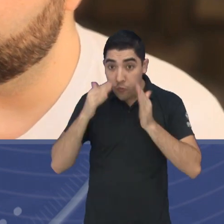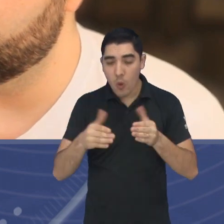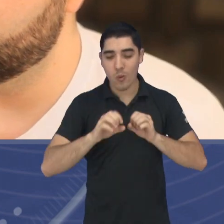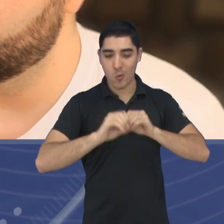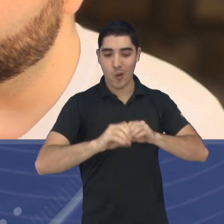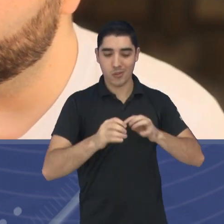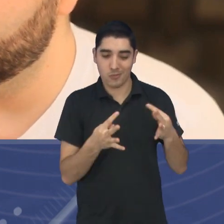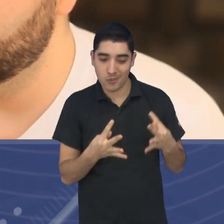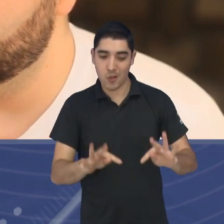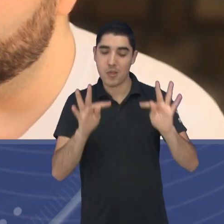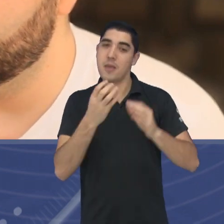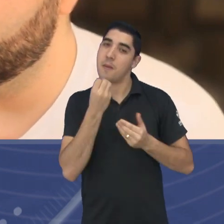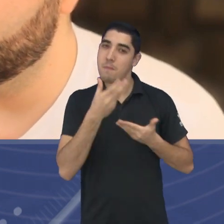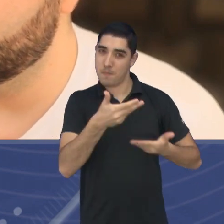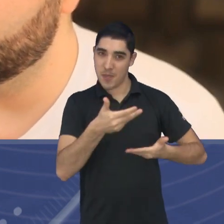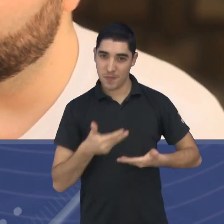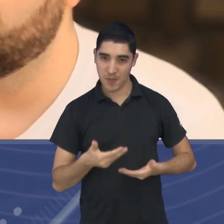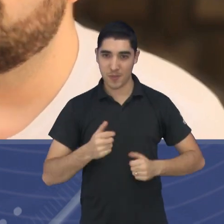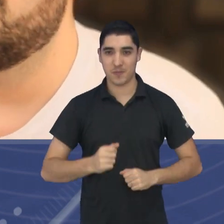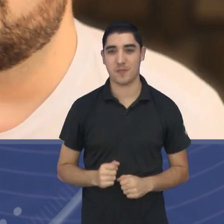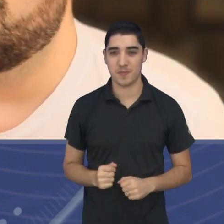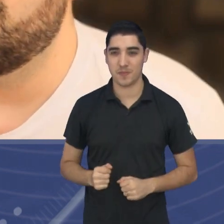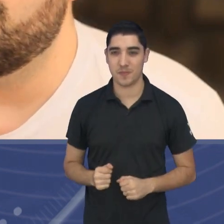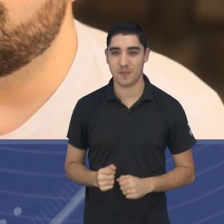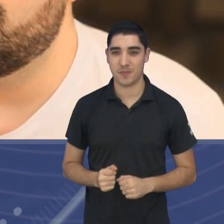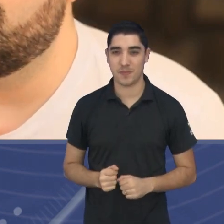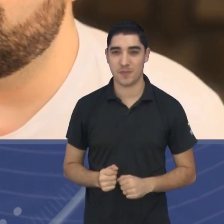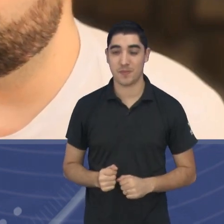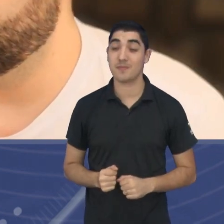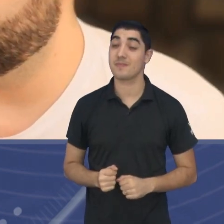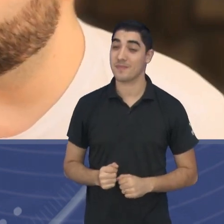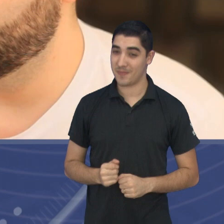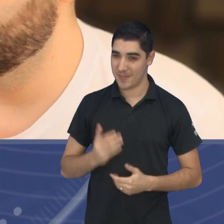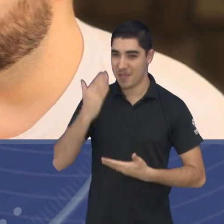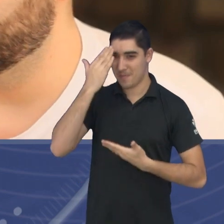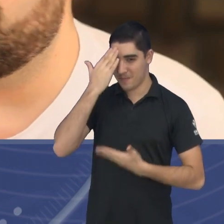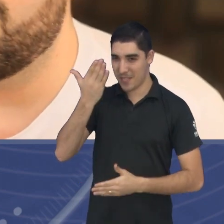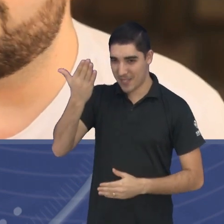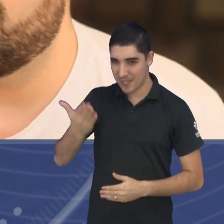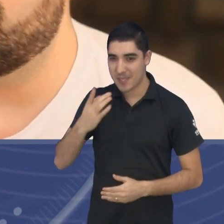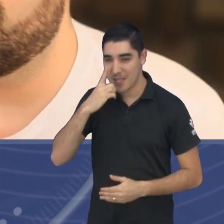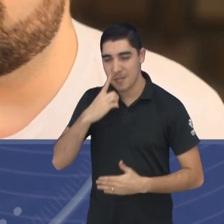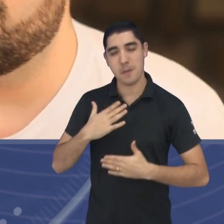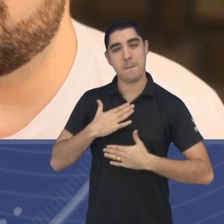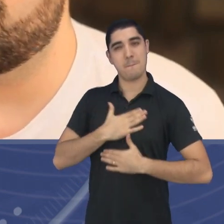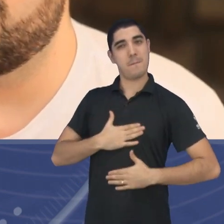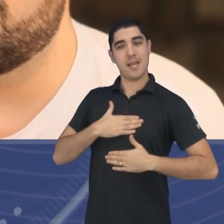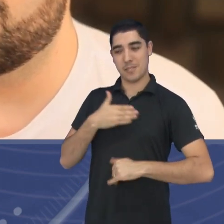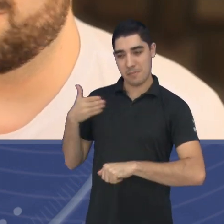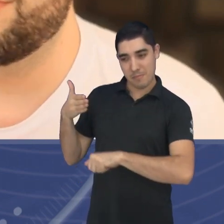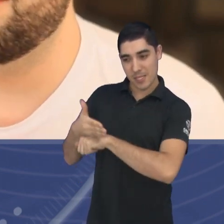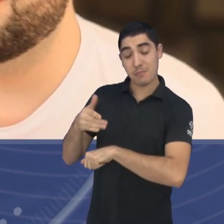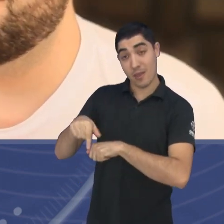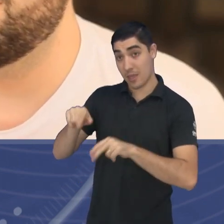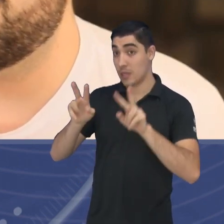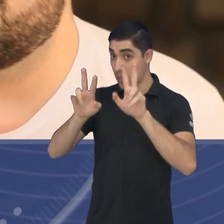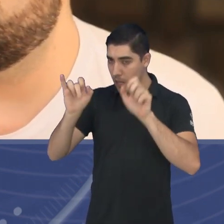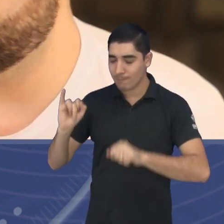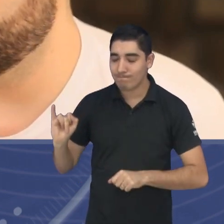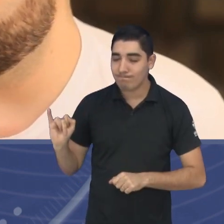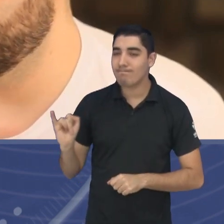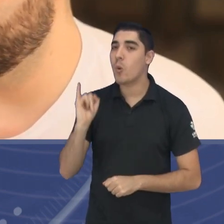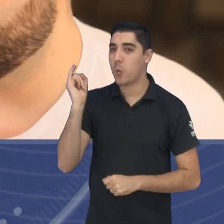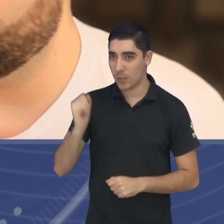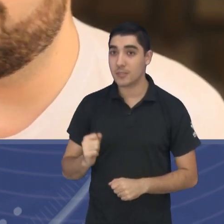muito bem-vindo ao Diálogos, Fernando. Muito obrigado, Dani. Prazer estar aqui com vocês conversando sobre um tema tão